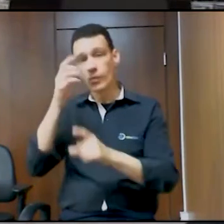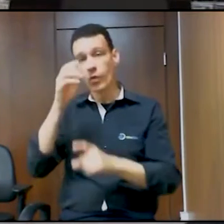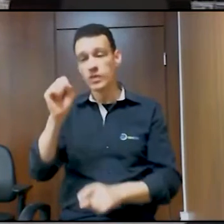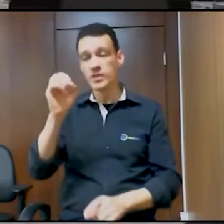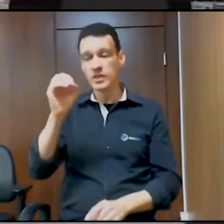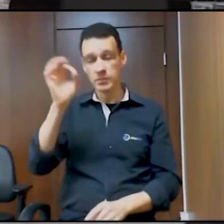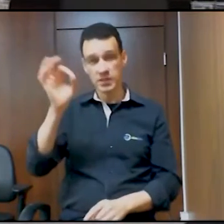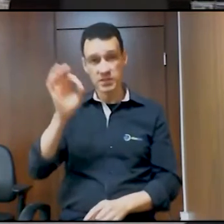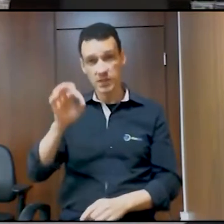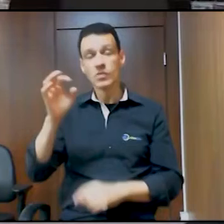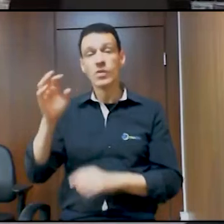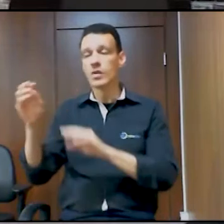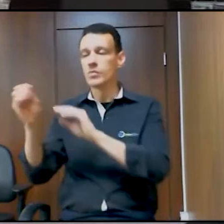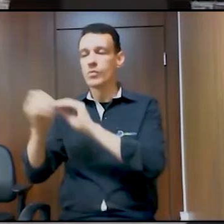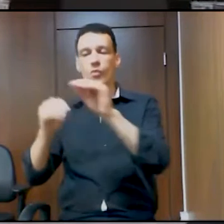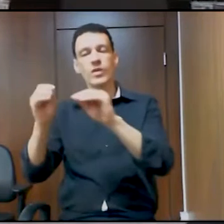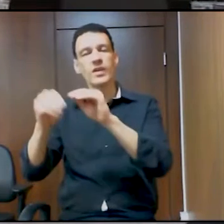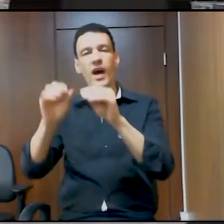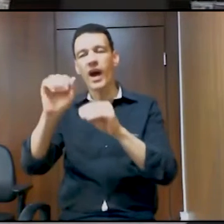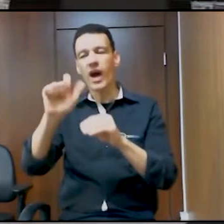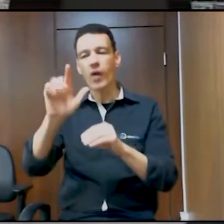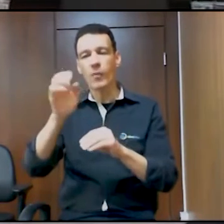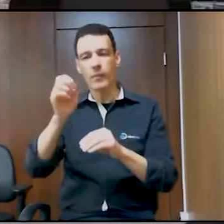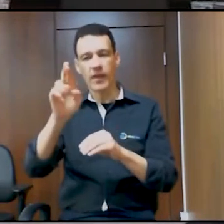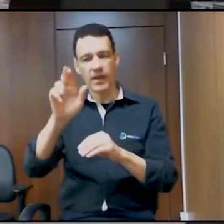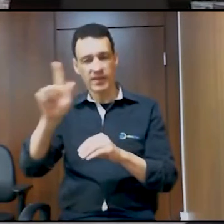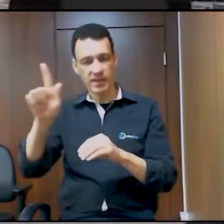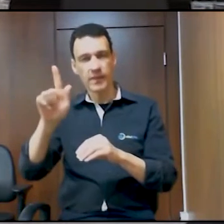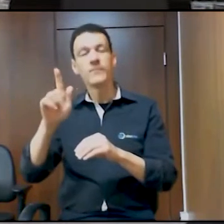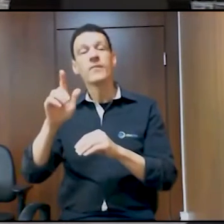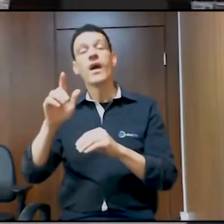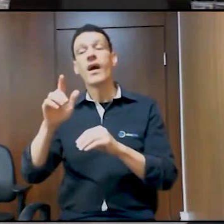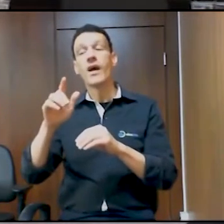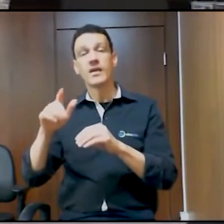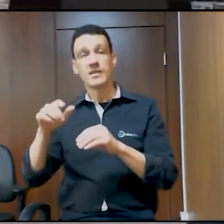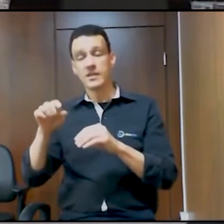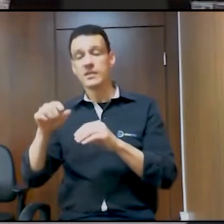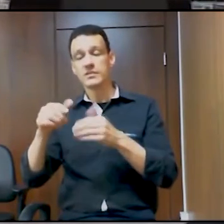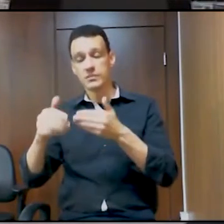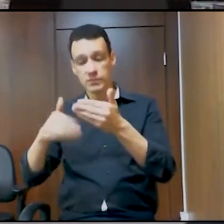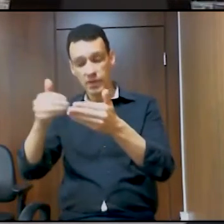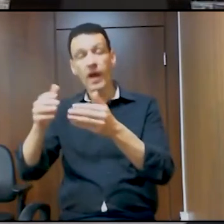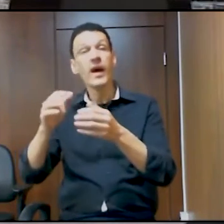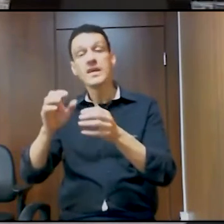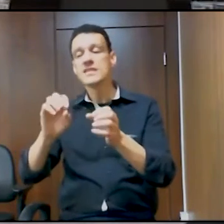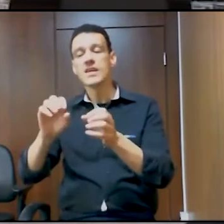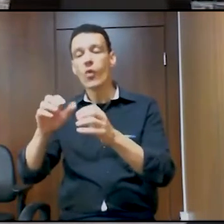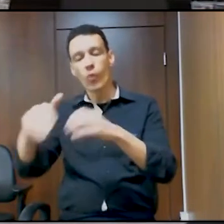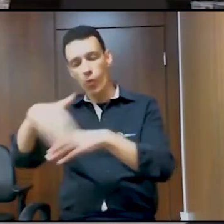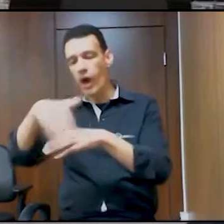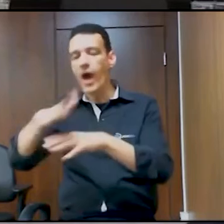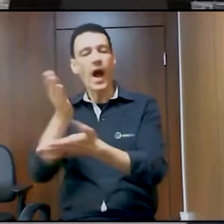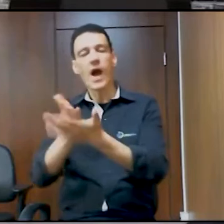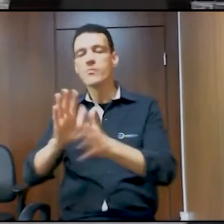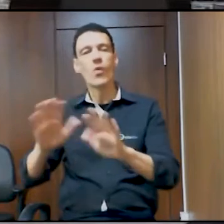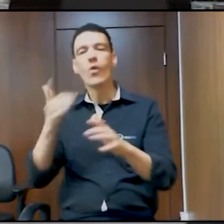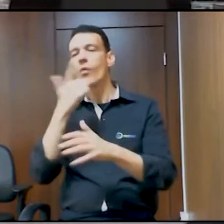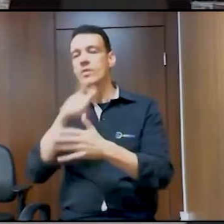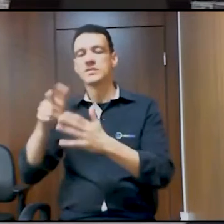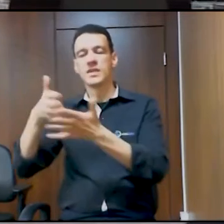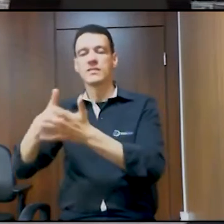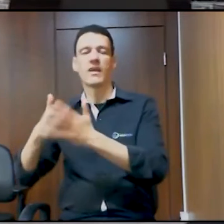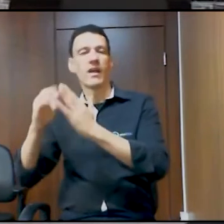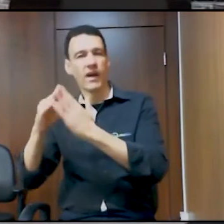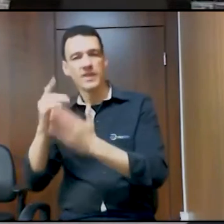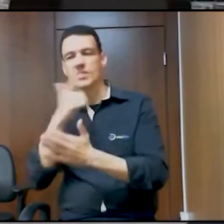pelos albergues em um ano saem da rua, naquele ano. Mas tem 20% que não saem. E esses 20% são mais